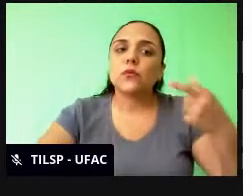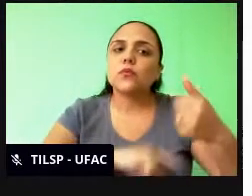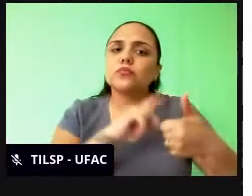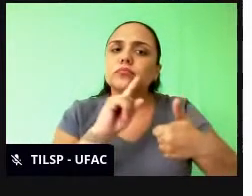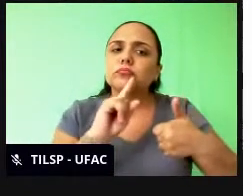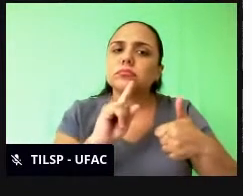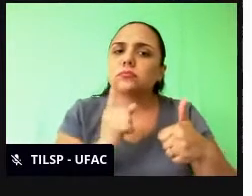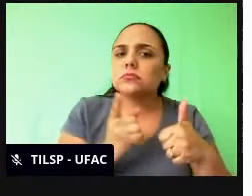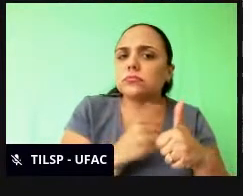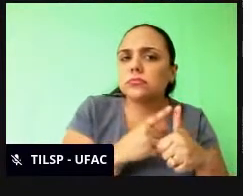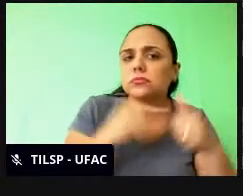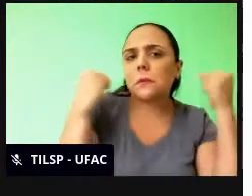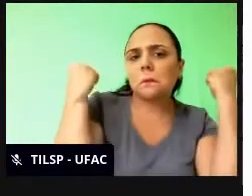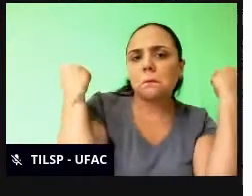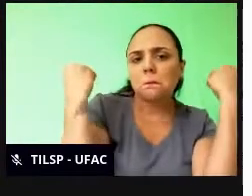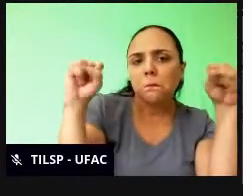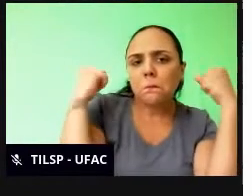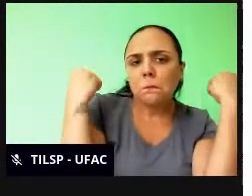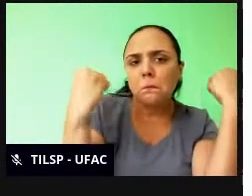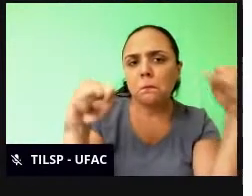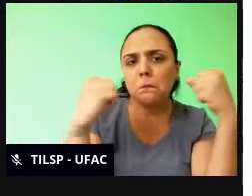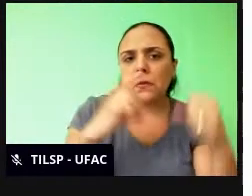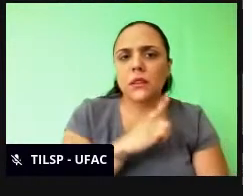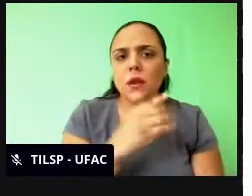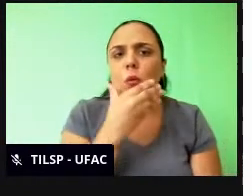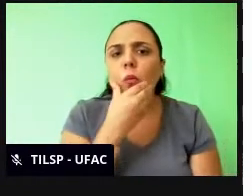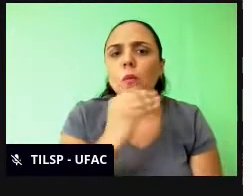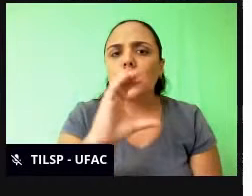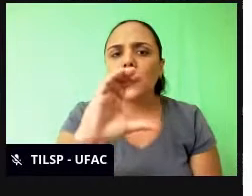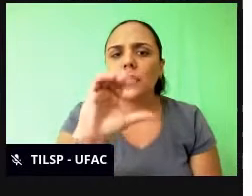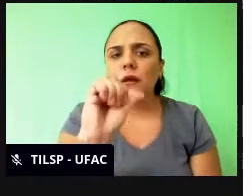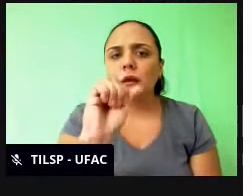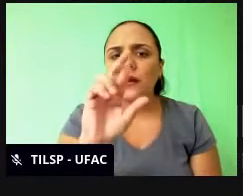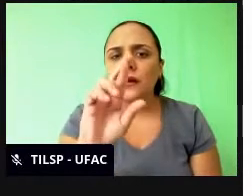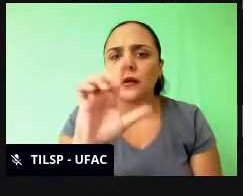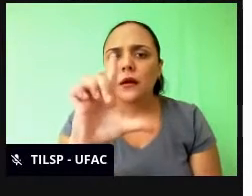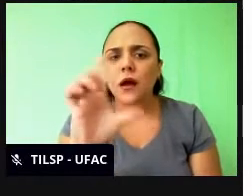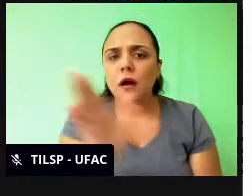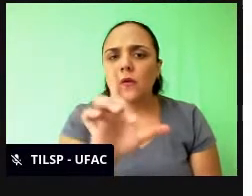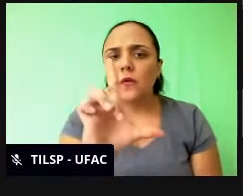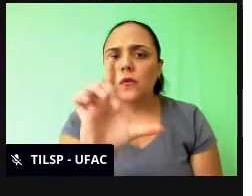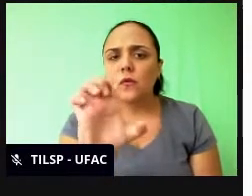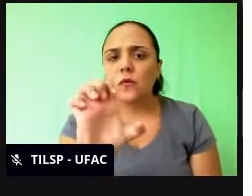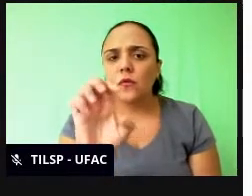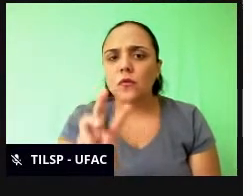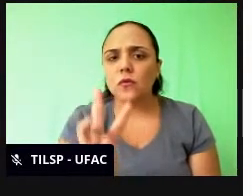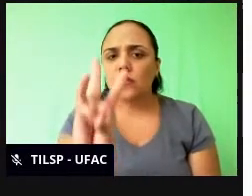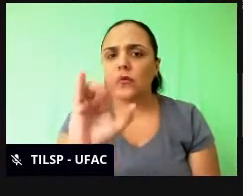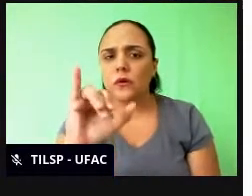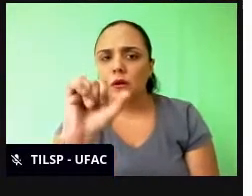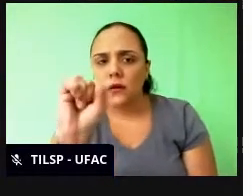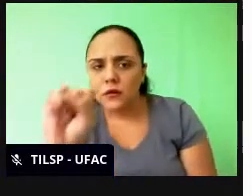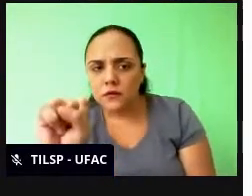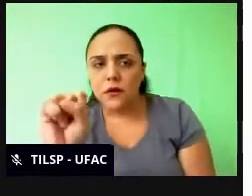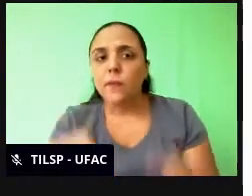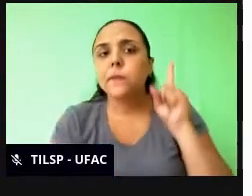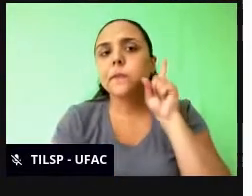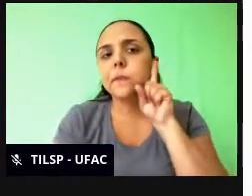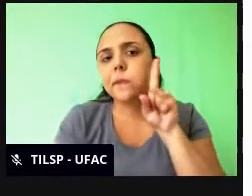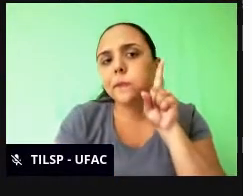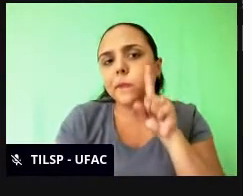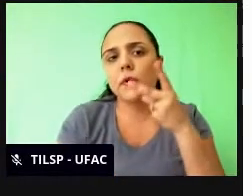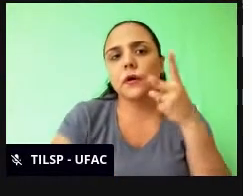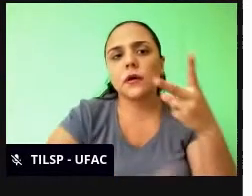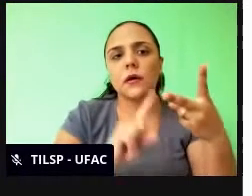atletas de atletismo, como Carl Lewis, que é dos Estados Unidos, um atleta americano. Temos também um atleta de endurance